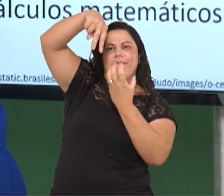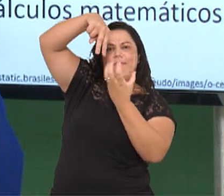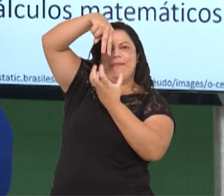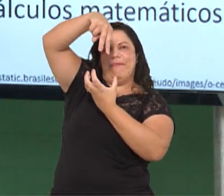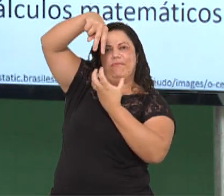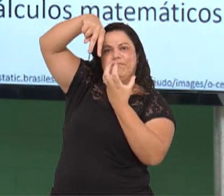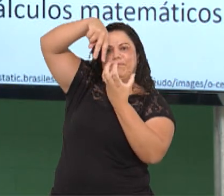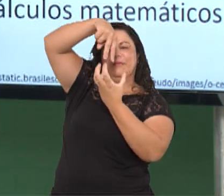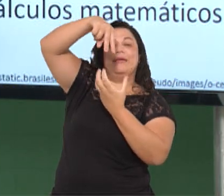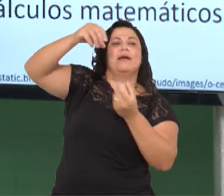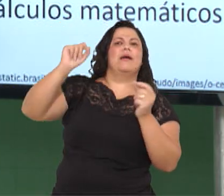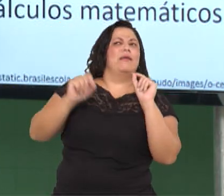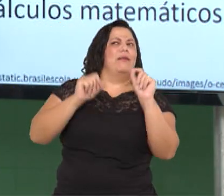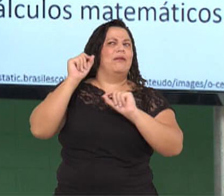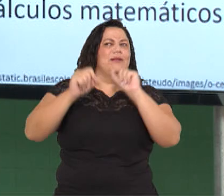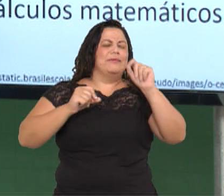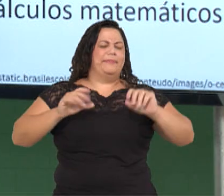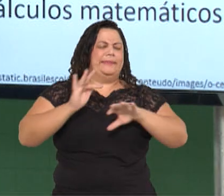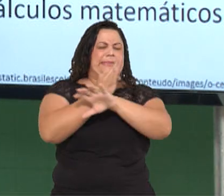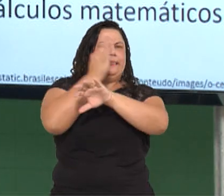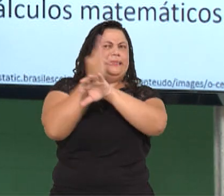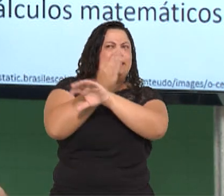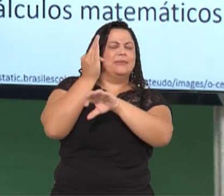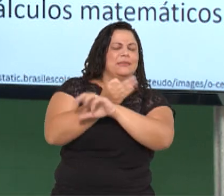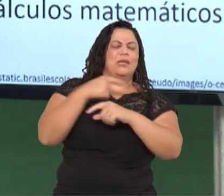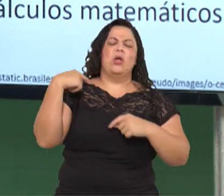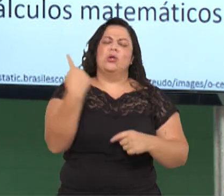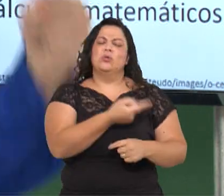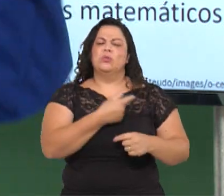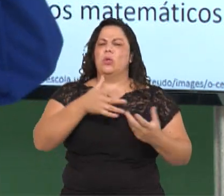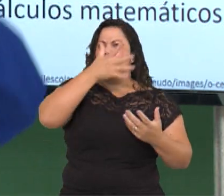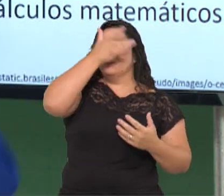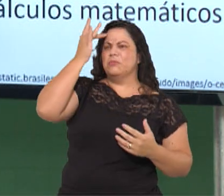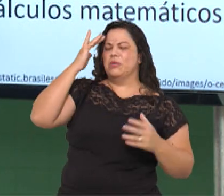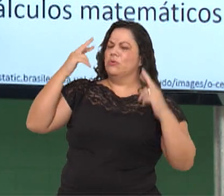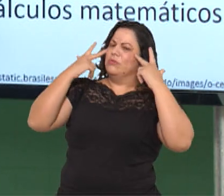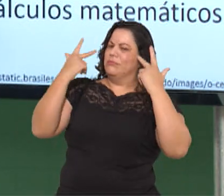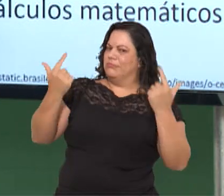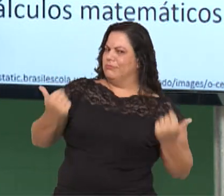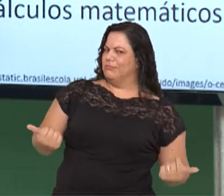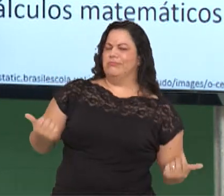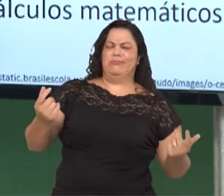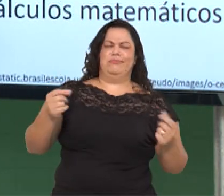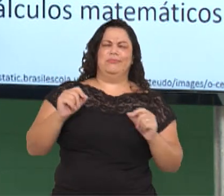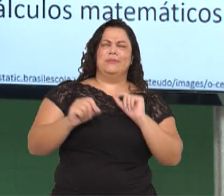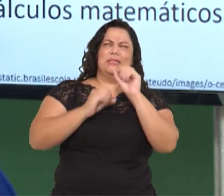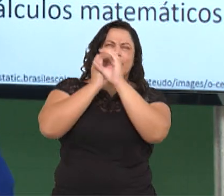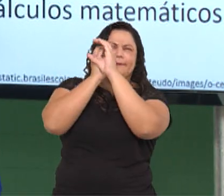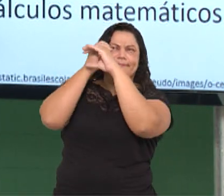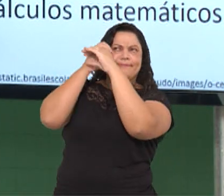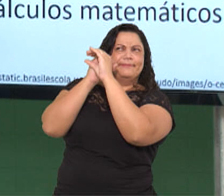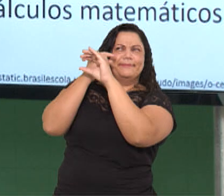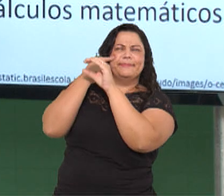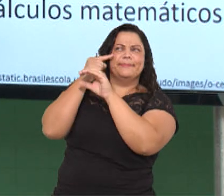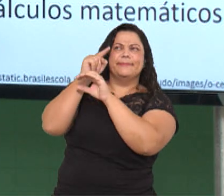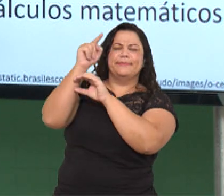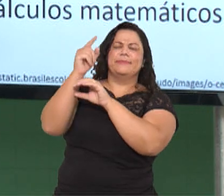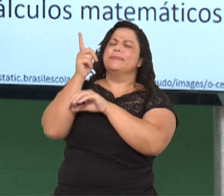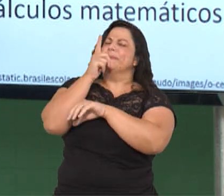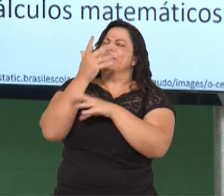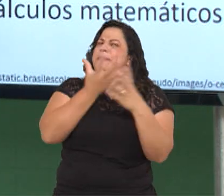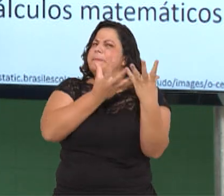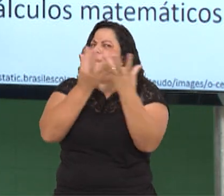a nossa observação que nós, pessoas comuns, conseguimos fazer é daqui do planeta Terra. E a gente consegue ver muita